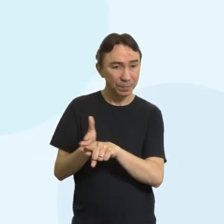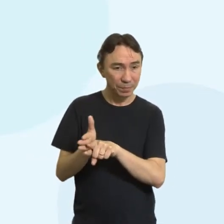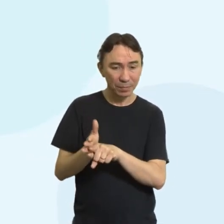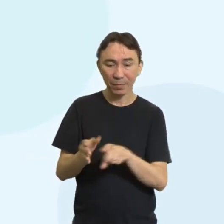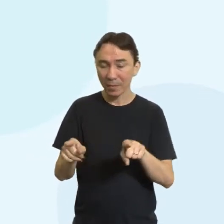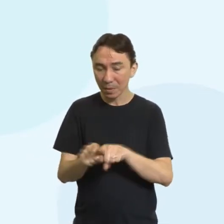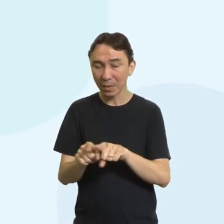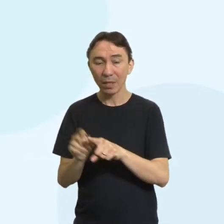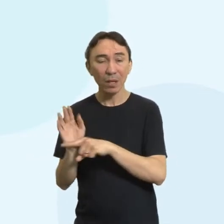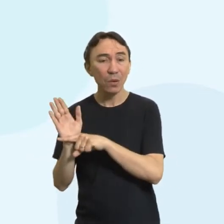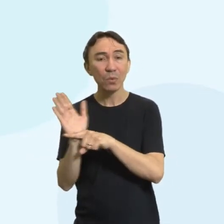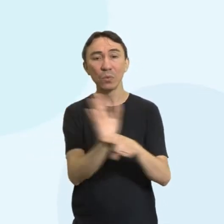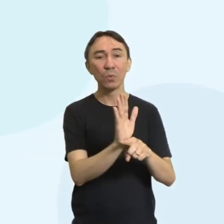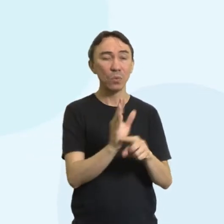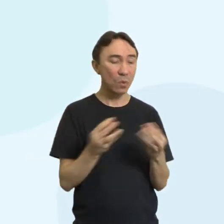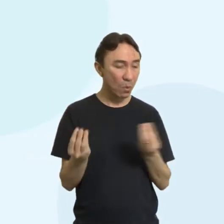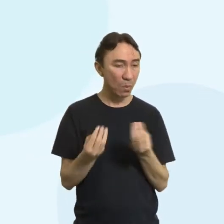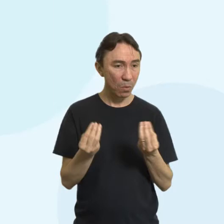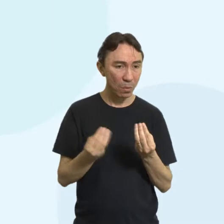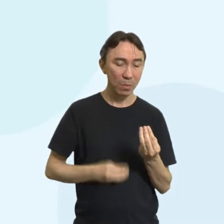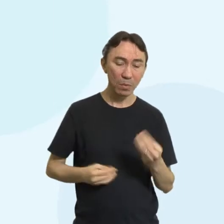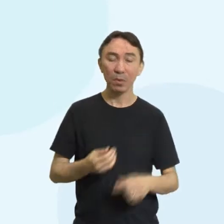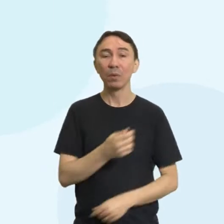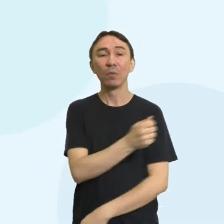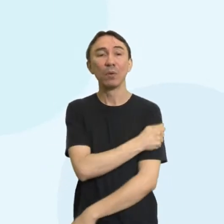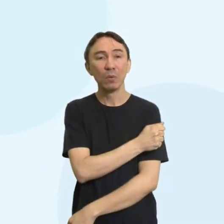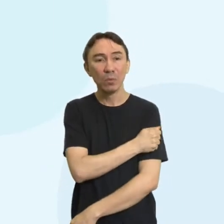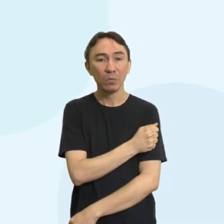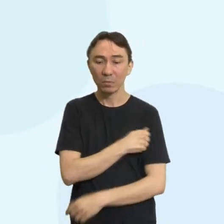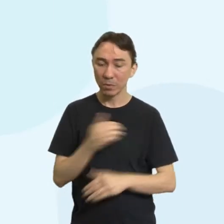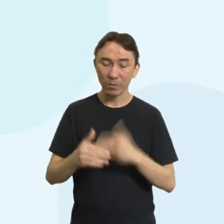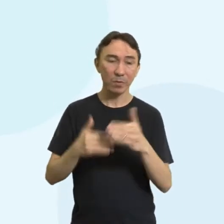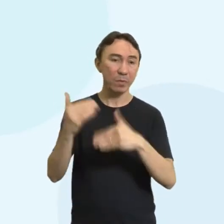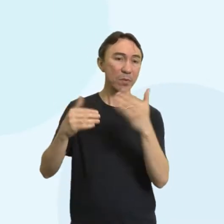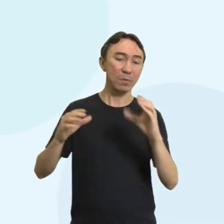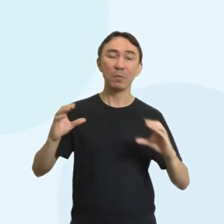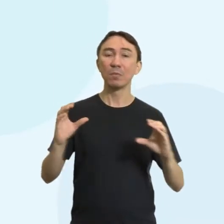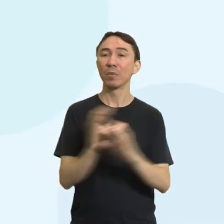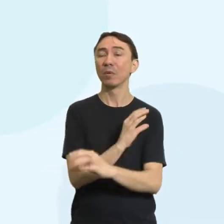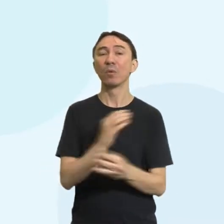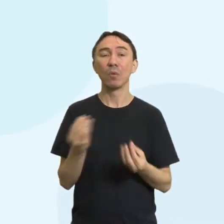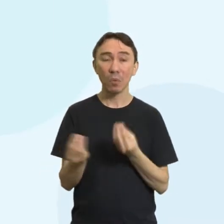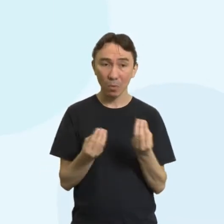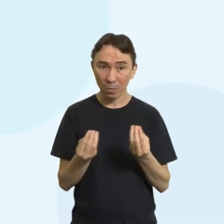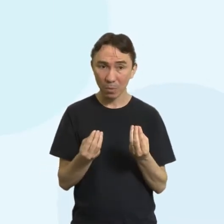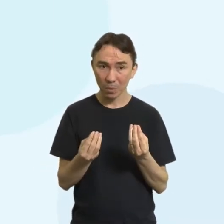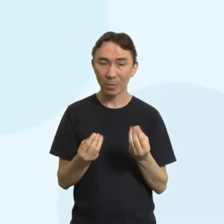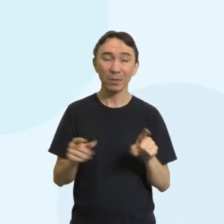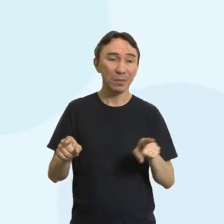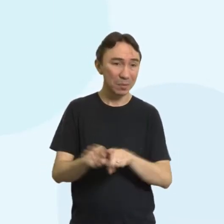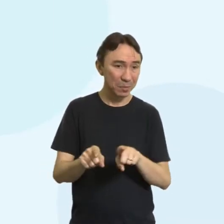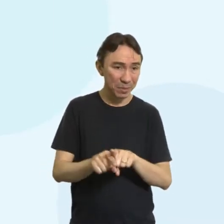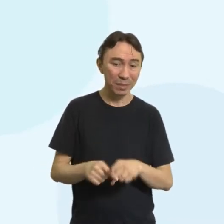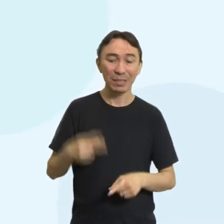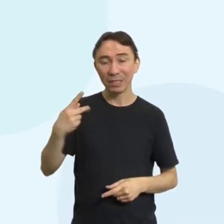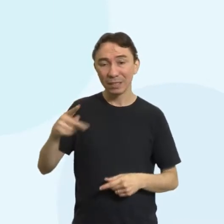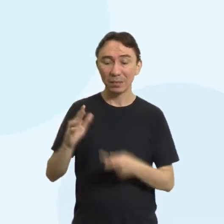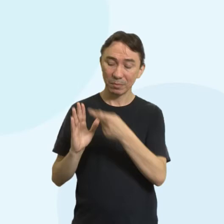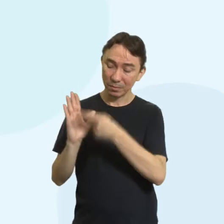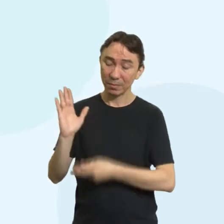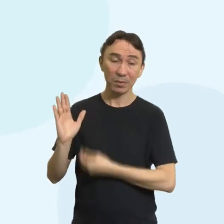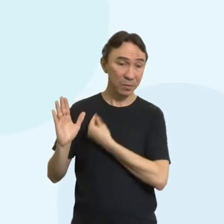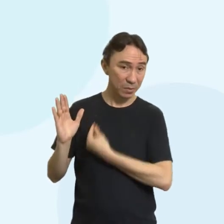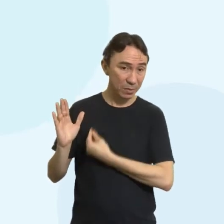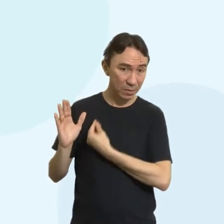o desenvolvimento integral do estudante, construção do projeto de vida, e vamos destacar, a velocidade